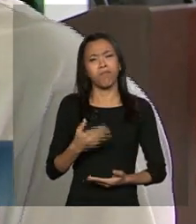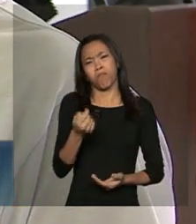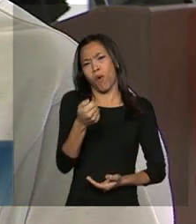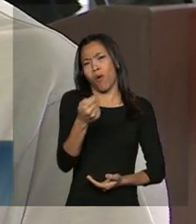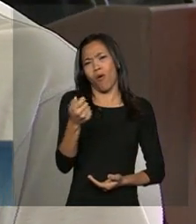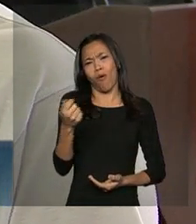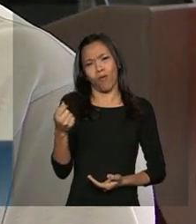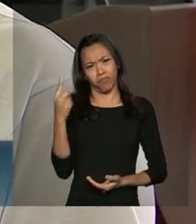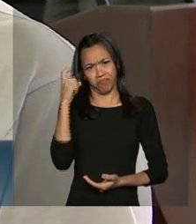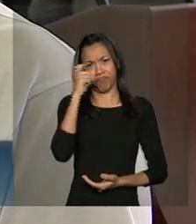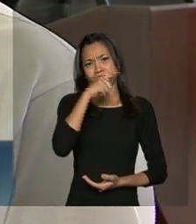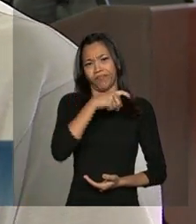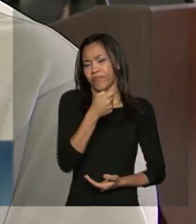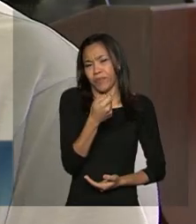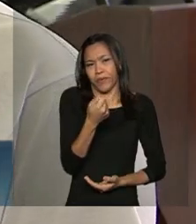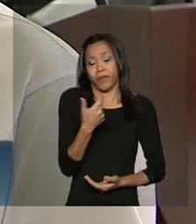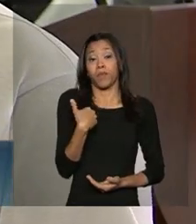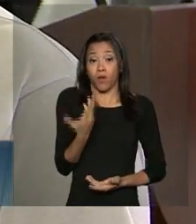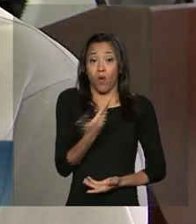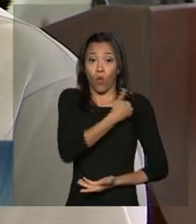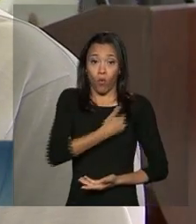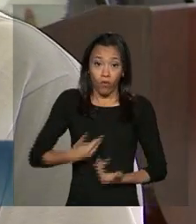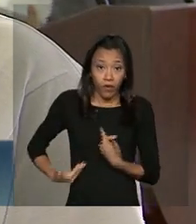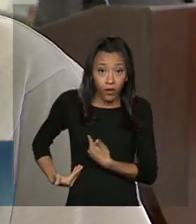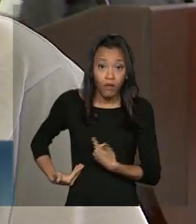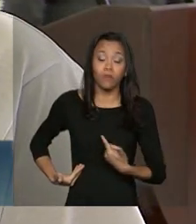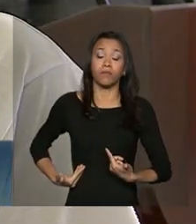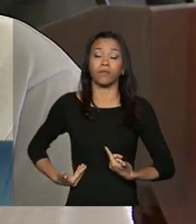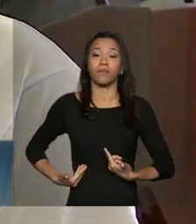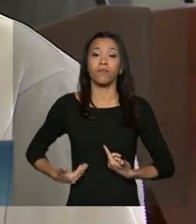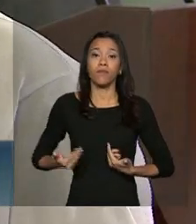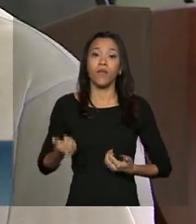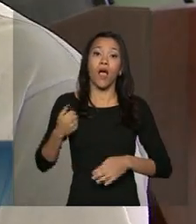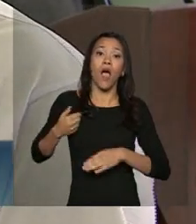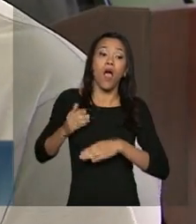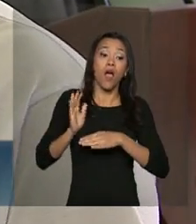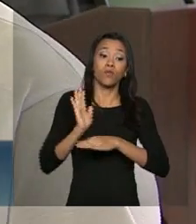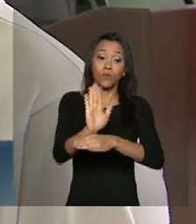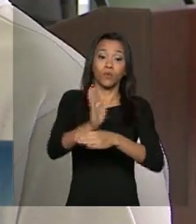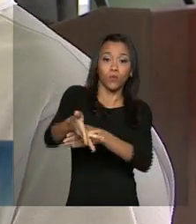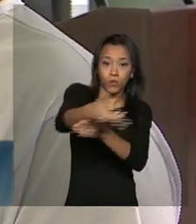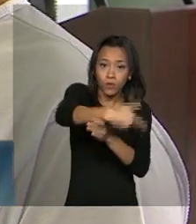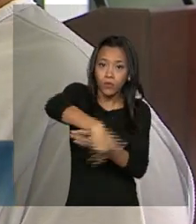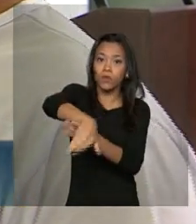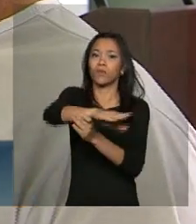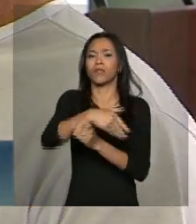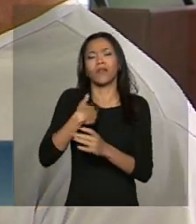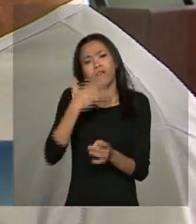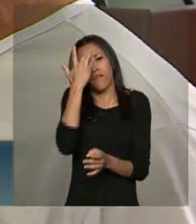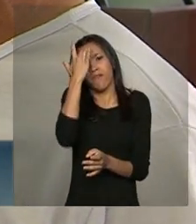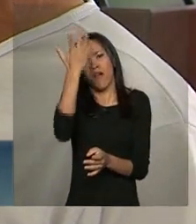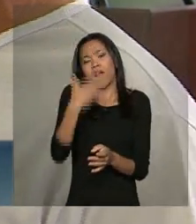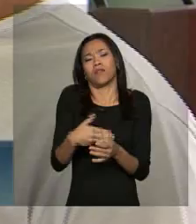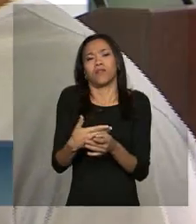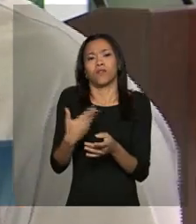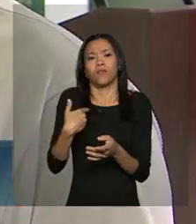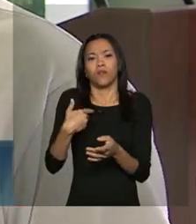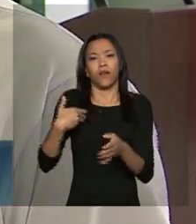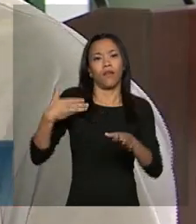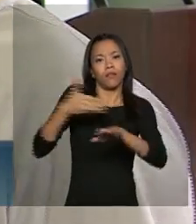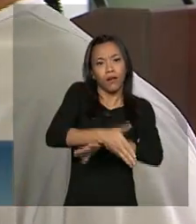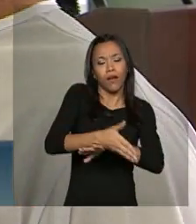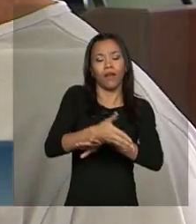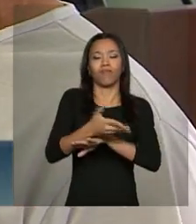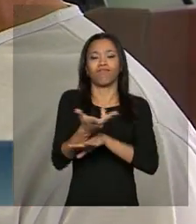dificuldade. O governo traz para nós benefícios e faça facilidade de entrar